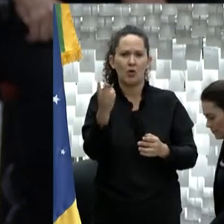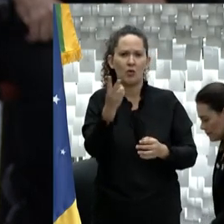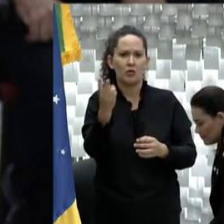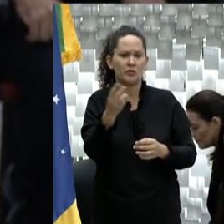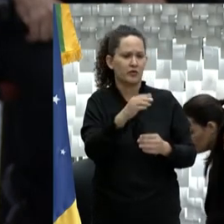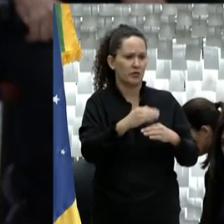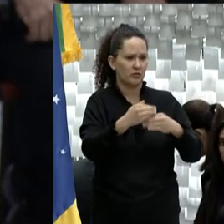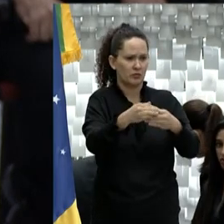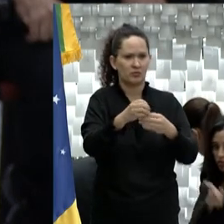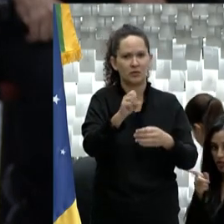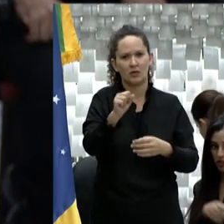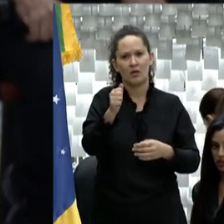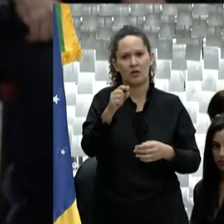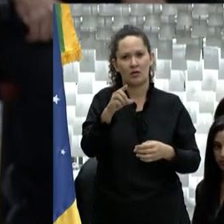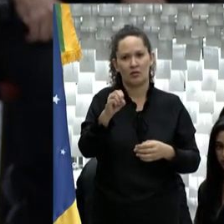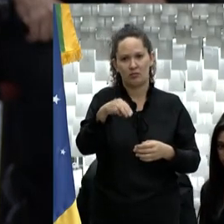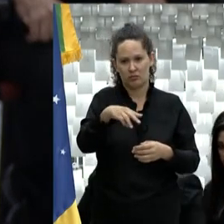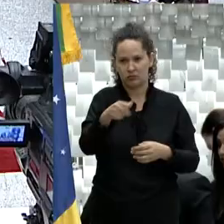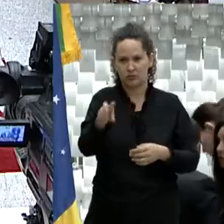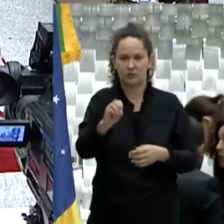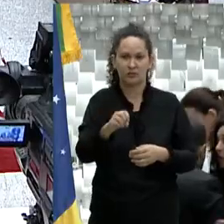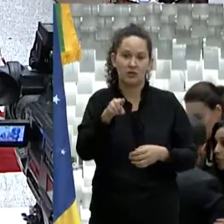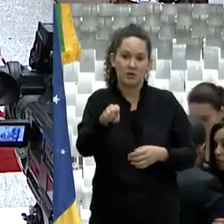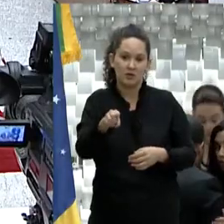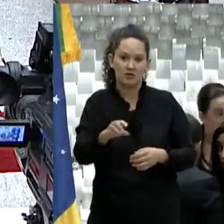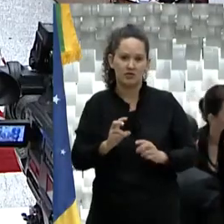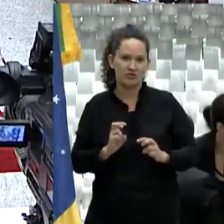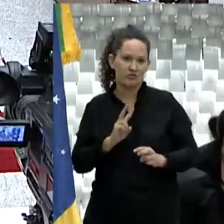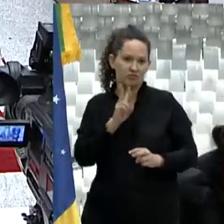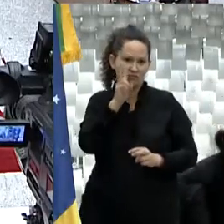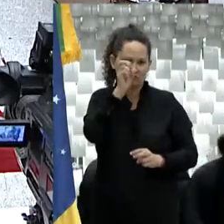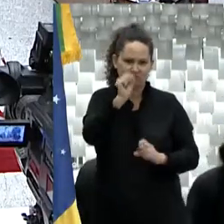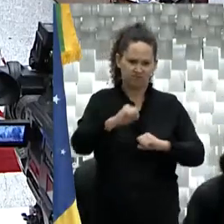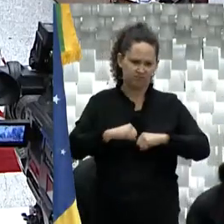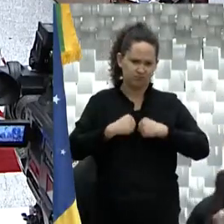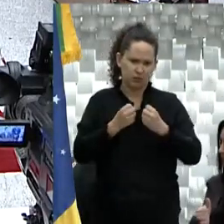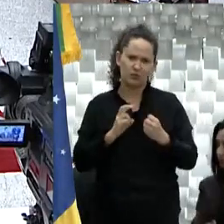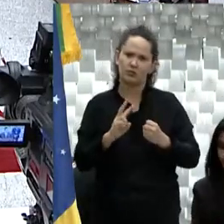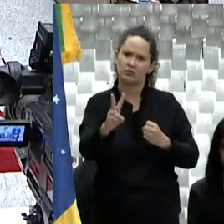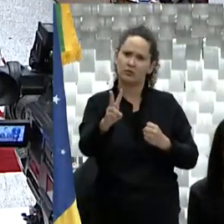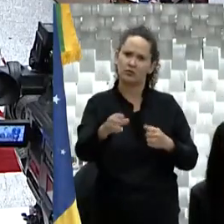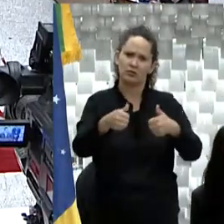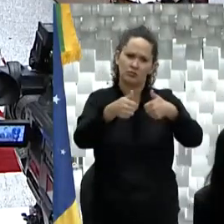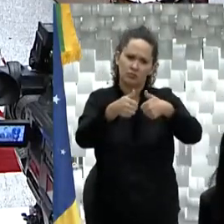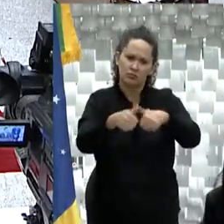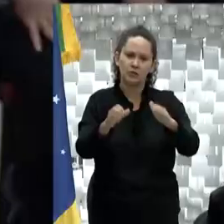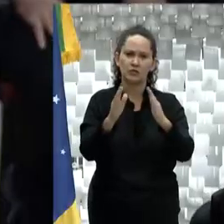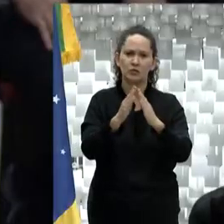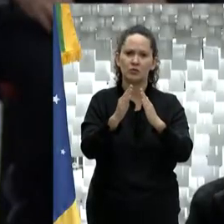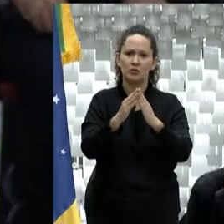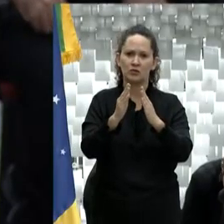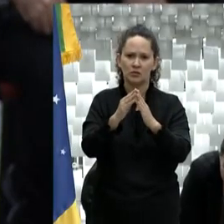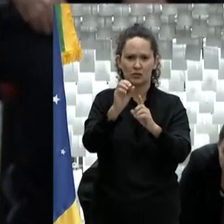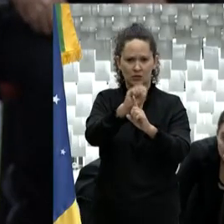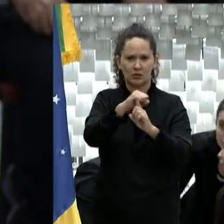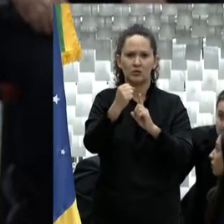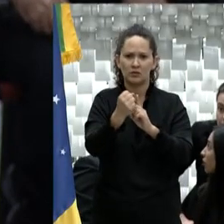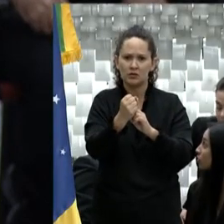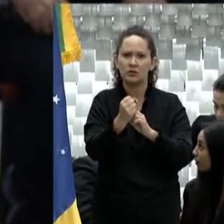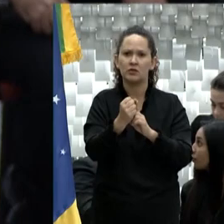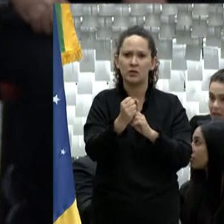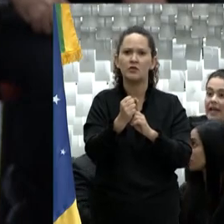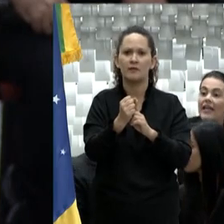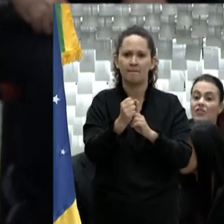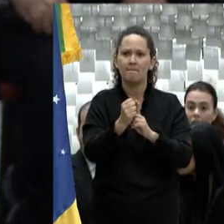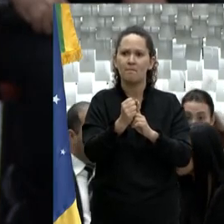Felipe Salomão. Esse sempre foi o Tribunal da Coragem, esse sempre foi o Tribunal da Cidadania. Entrado na